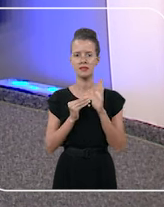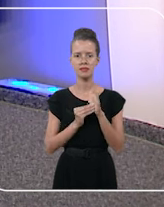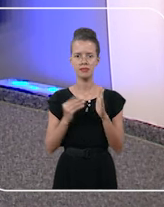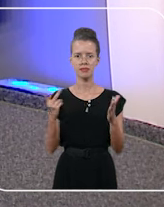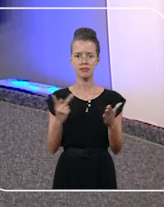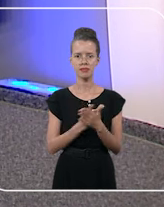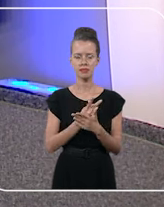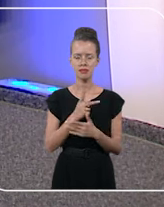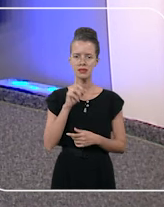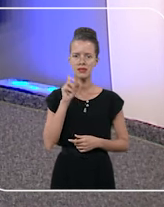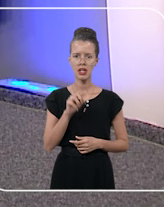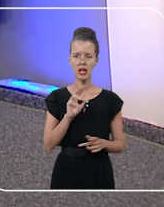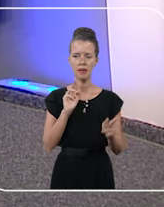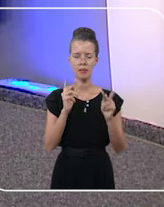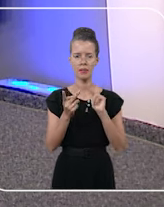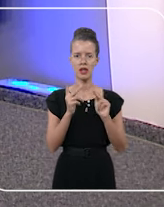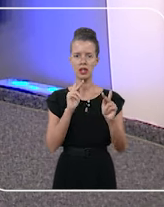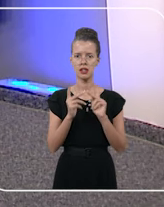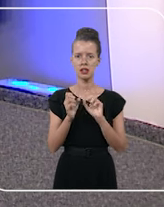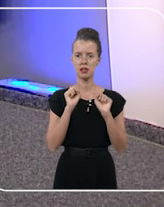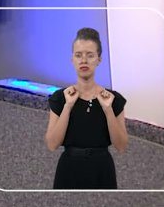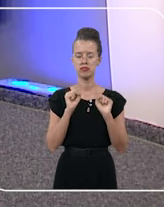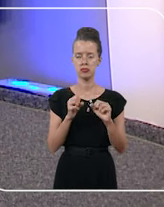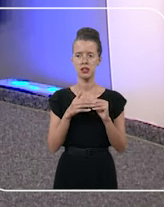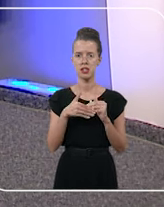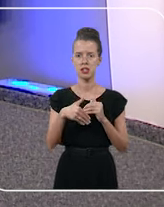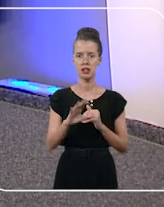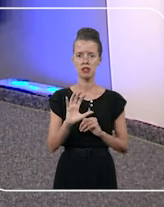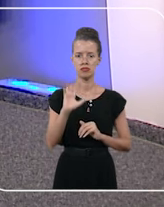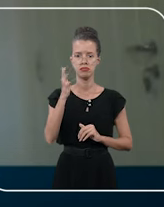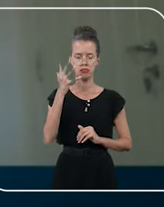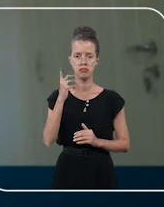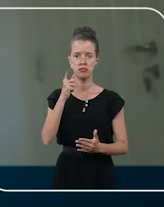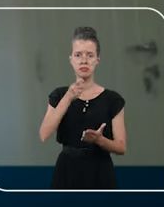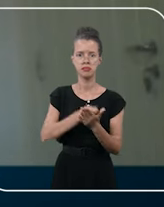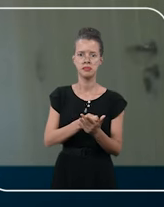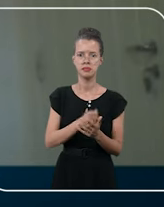que poderia gerar direito à indenização?